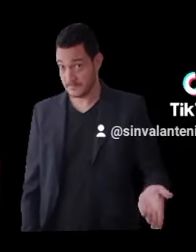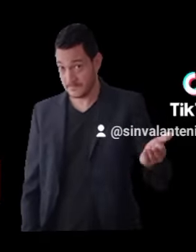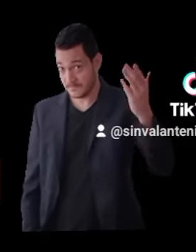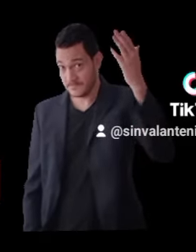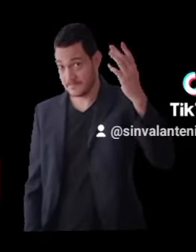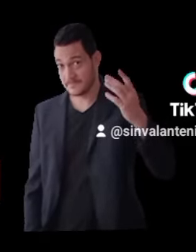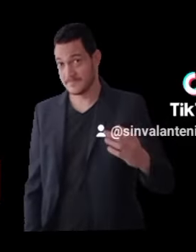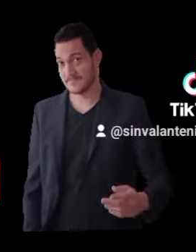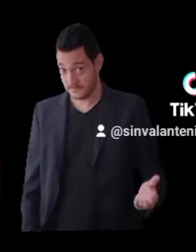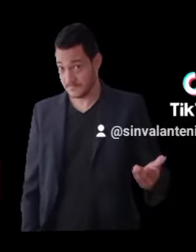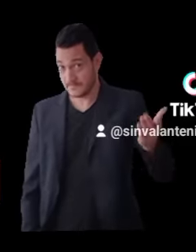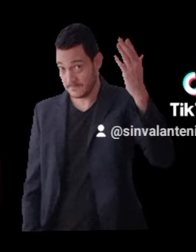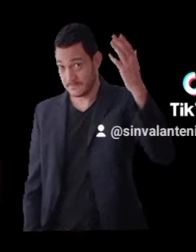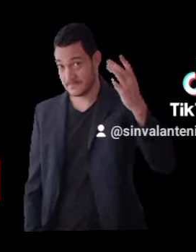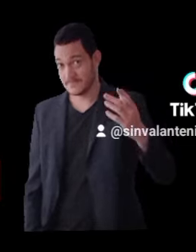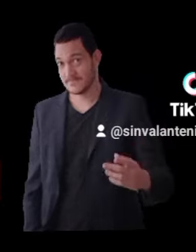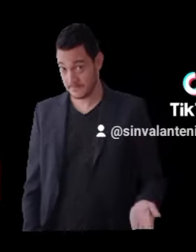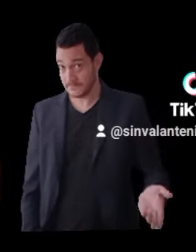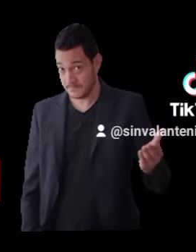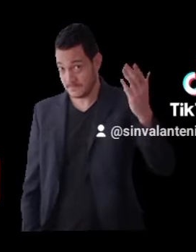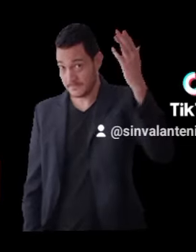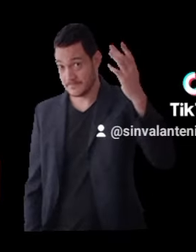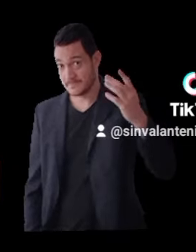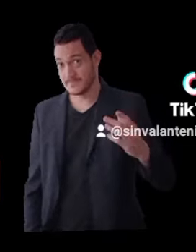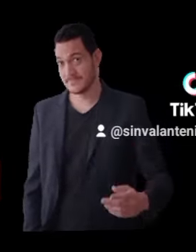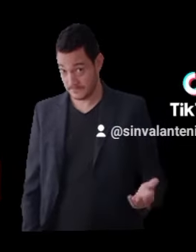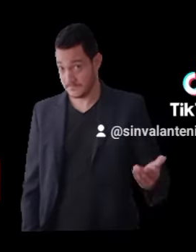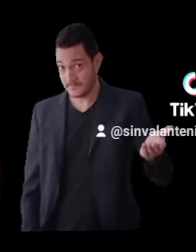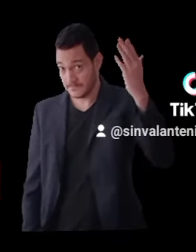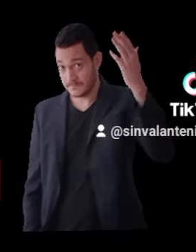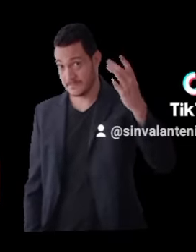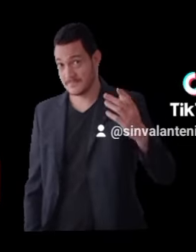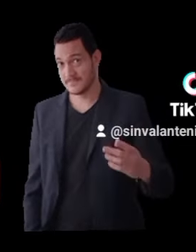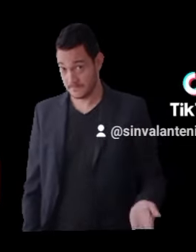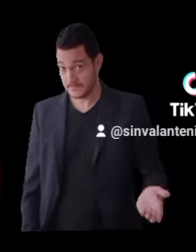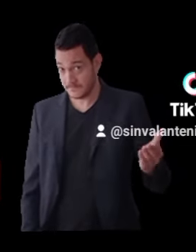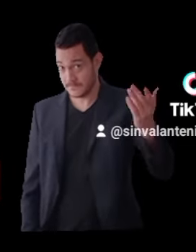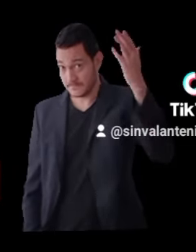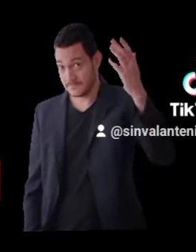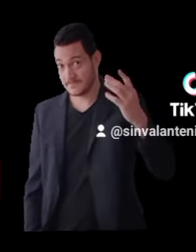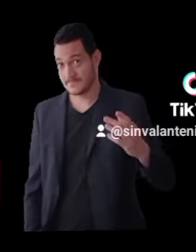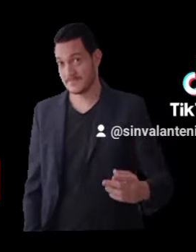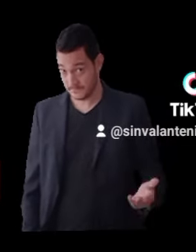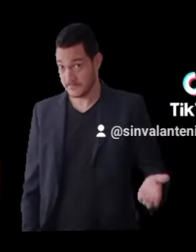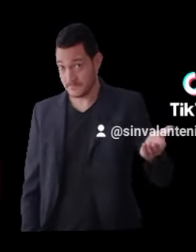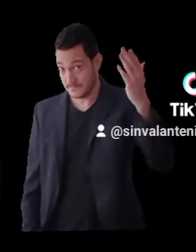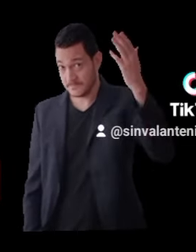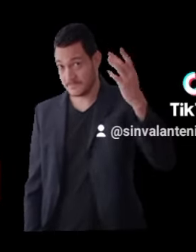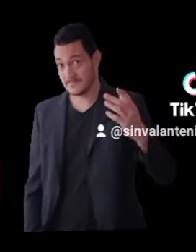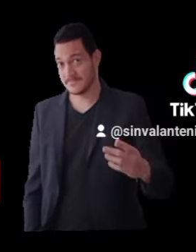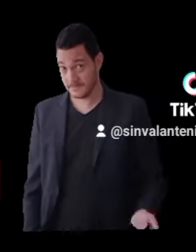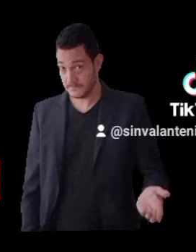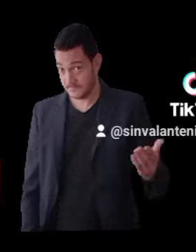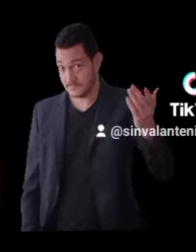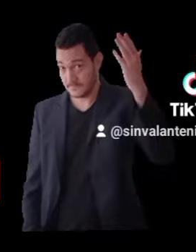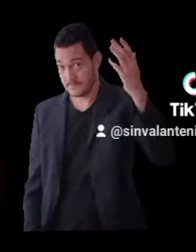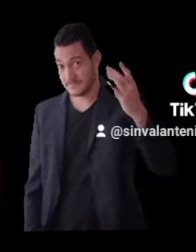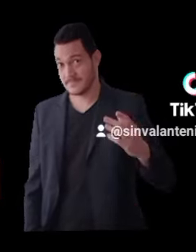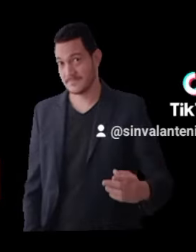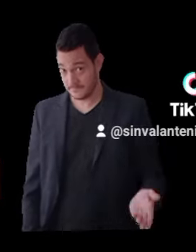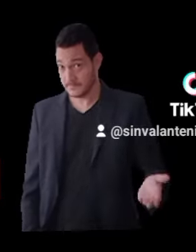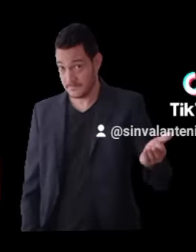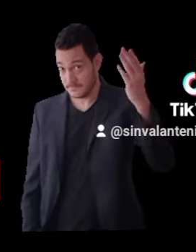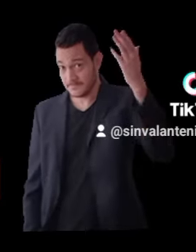públicos desviados para o acervo privado dele. E vendidos no exterior com valores convertidos em dinheiro para evitar o sistema